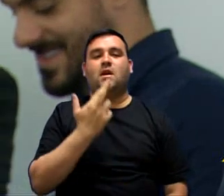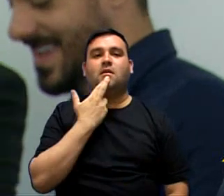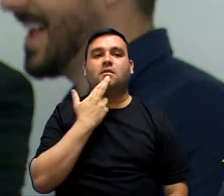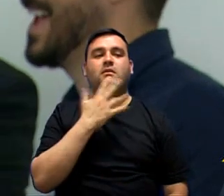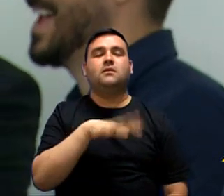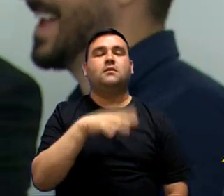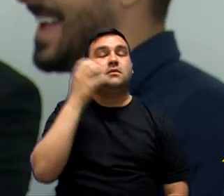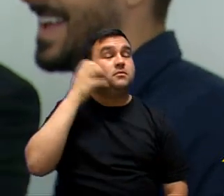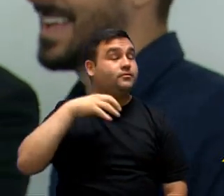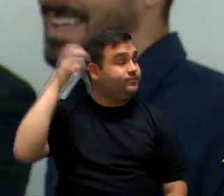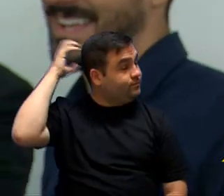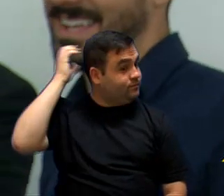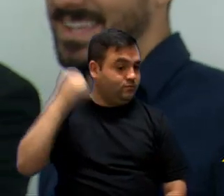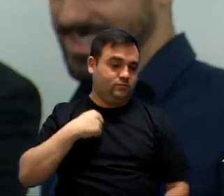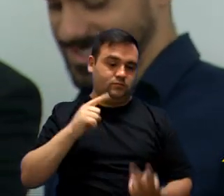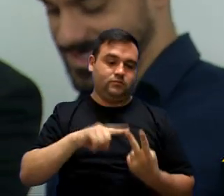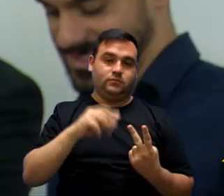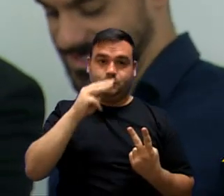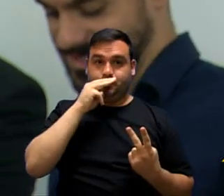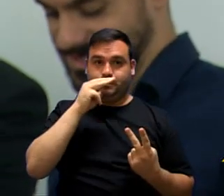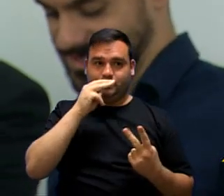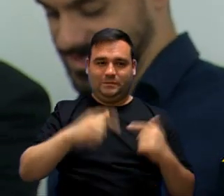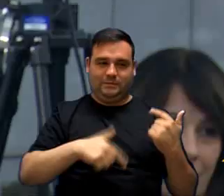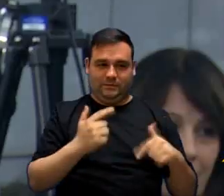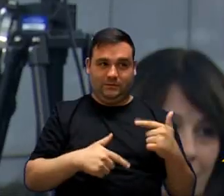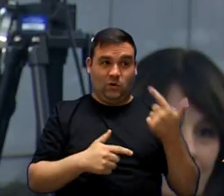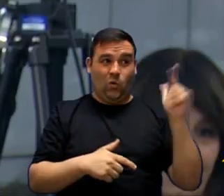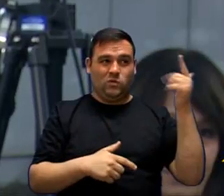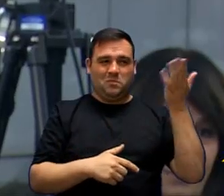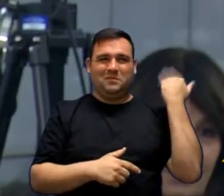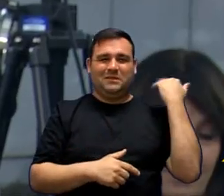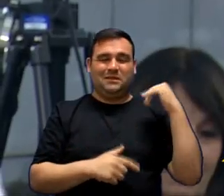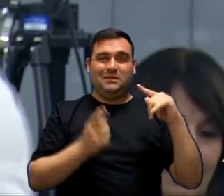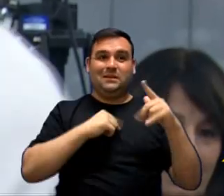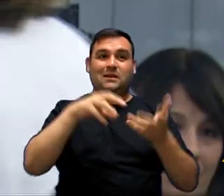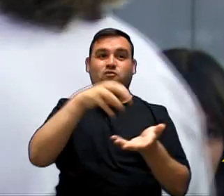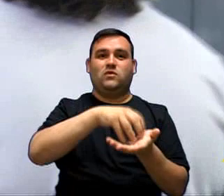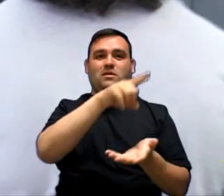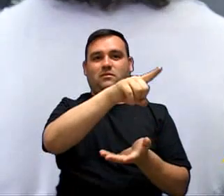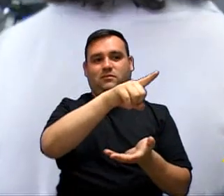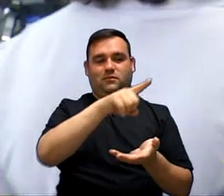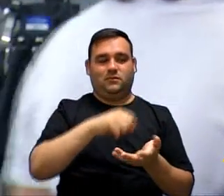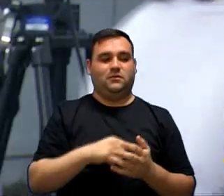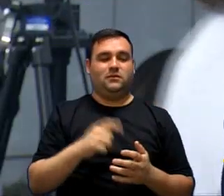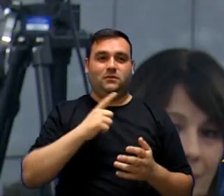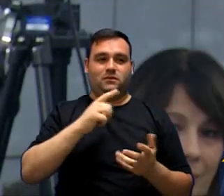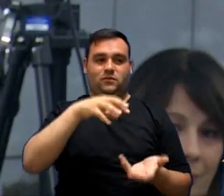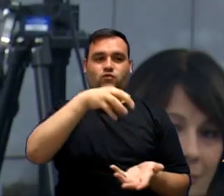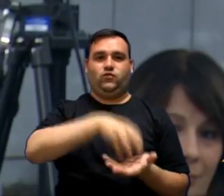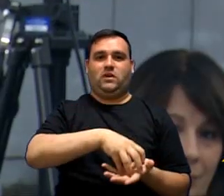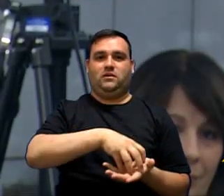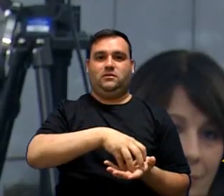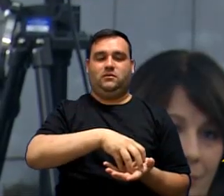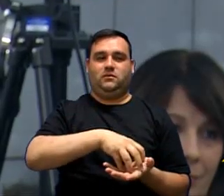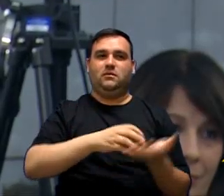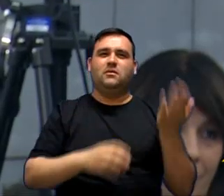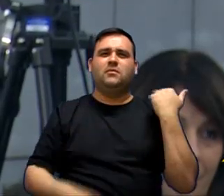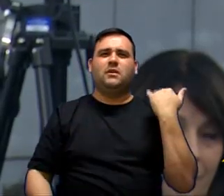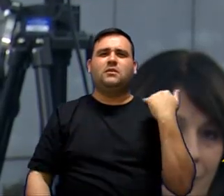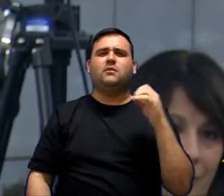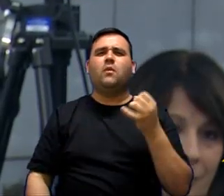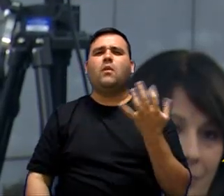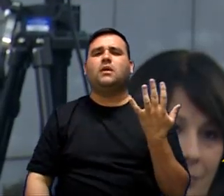Vereador Péricles, eu e o vereador Martinez, que trabalhamos na outra legislatura no centro da cidade, no centro. Quando,